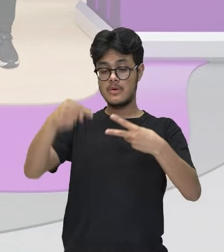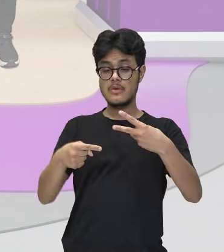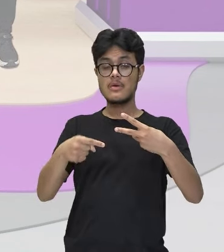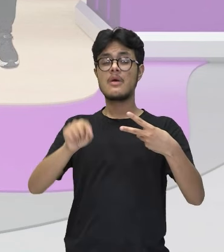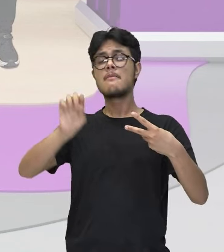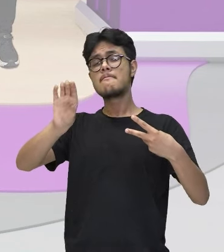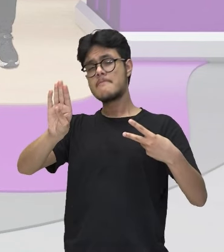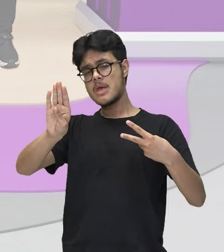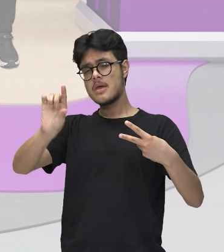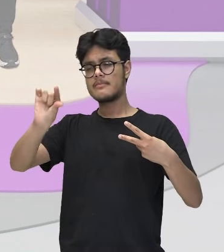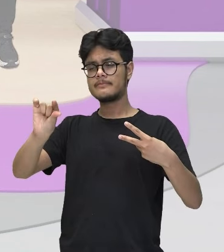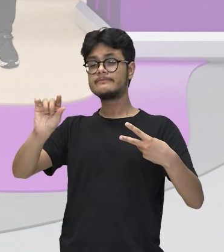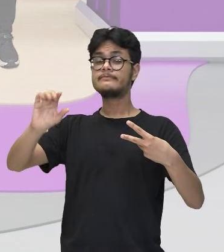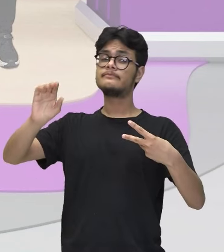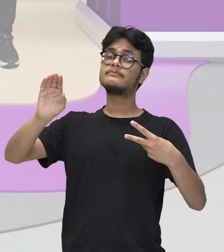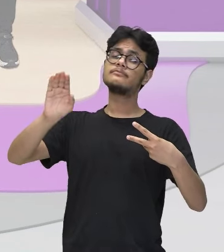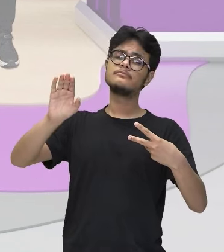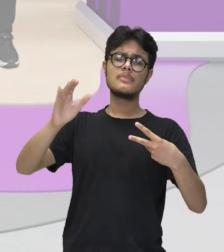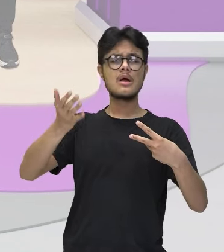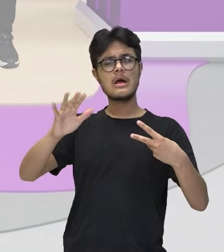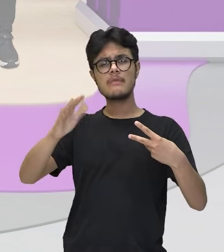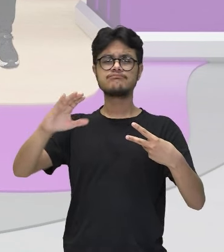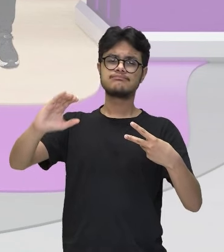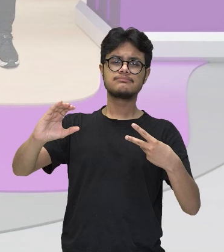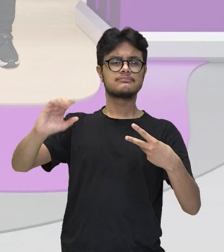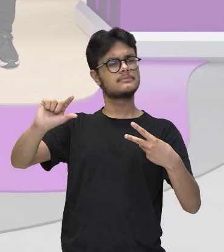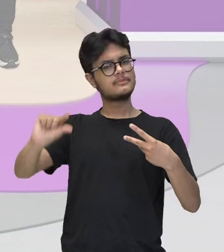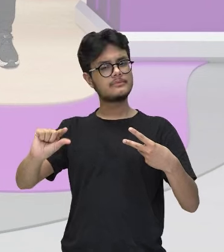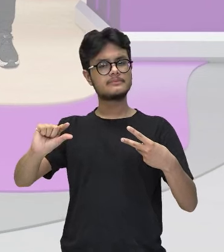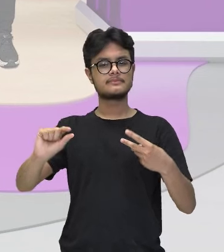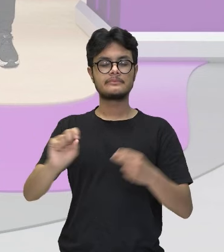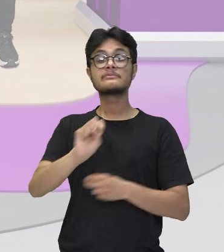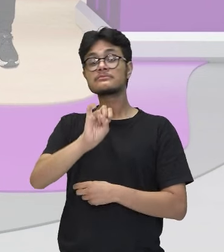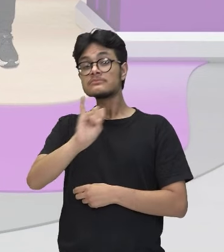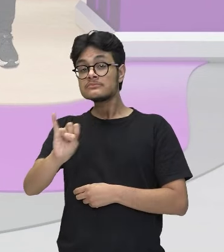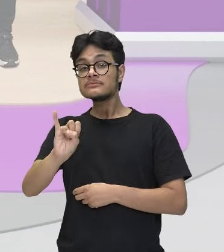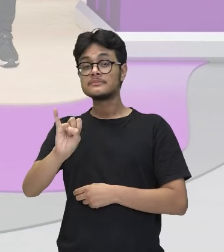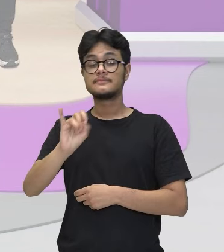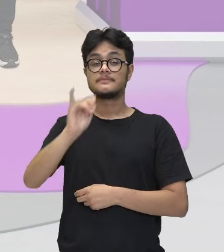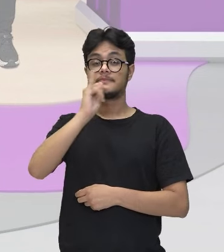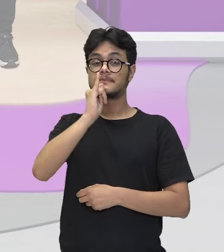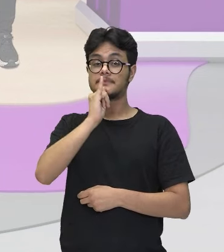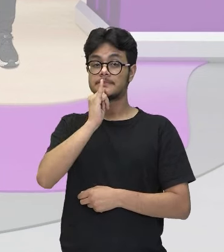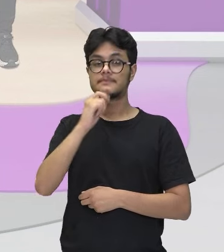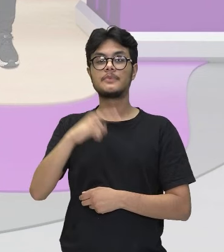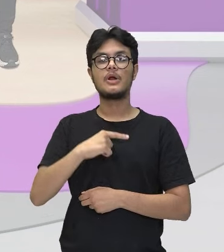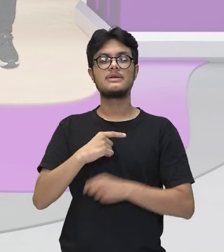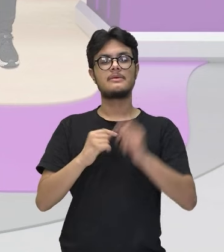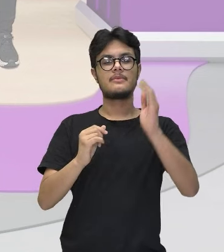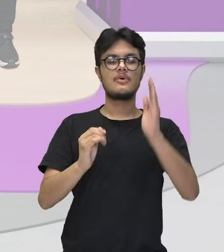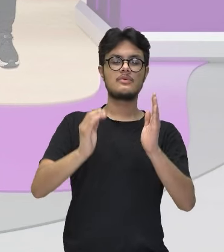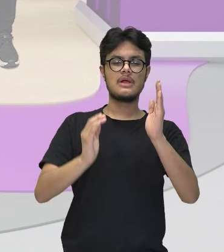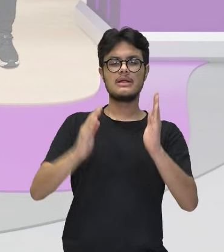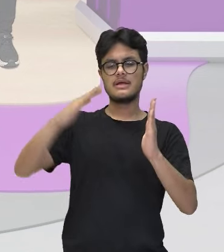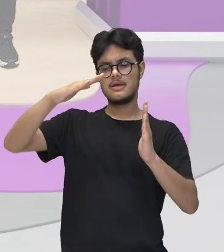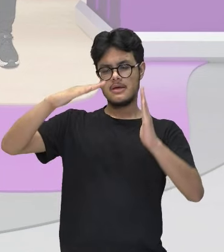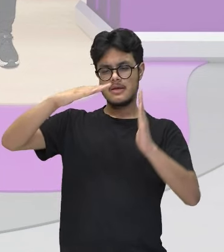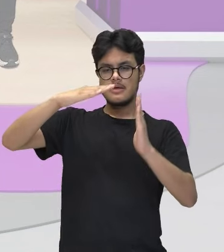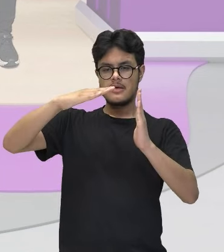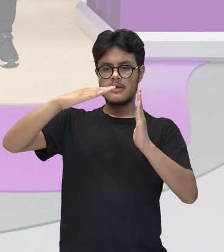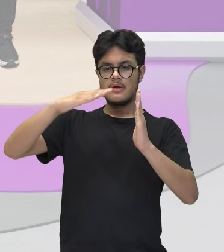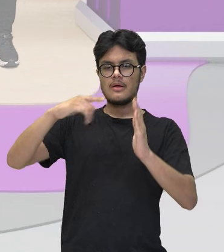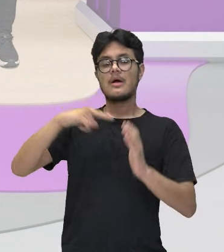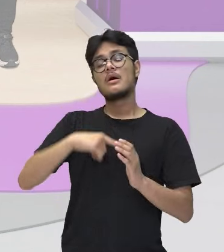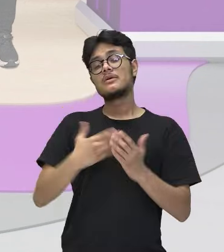C minúsculo. Em algumas situações, como os lados são chamados de catetos, às vezes em um triângulo você vai